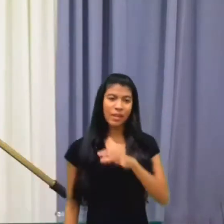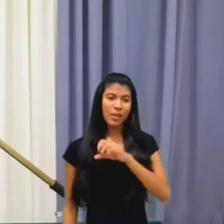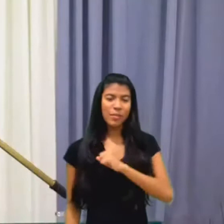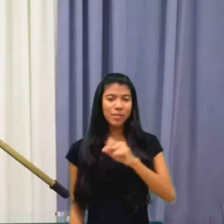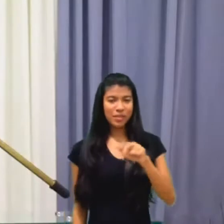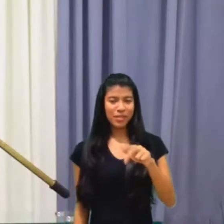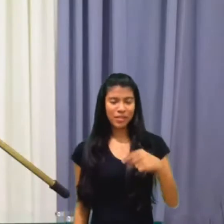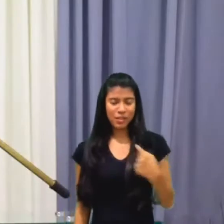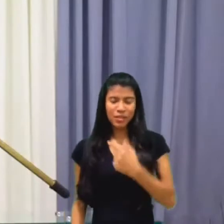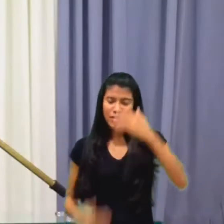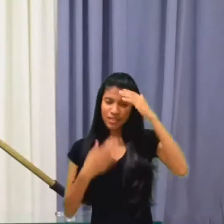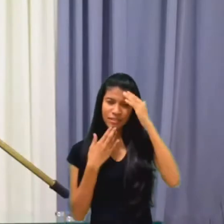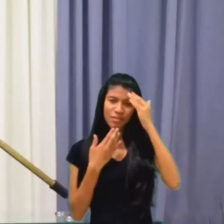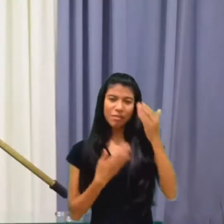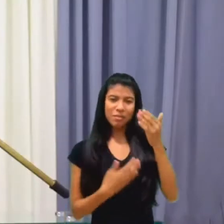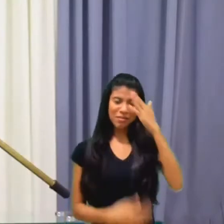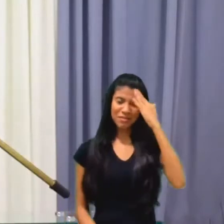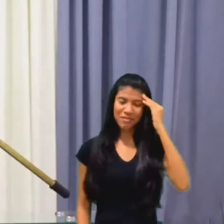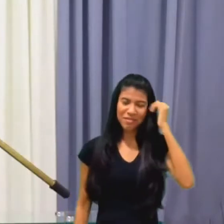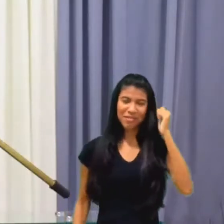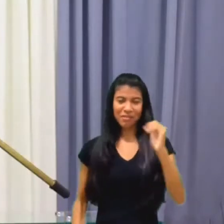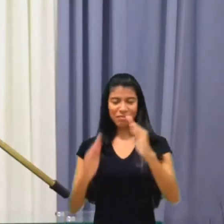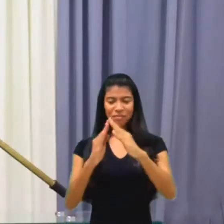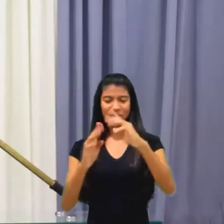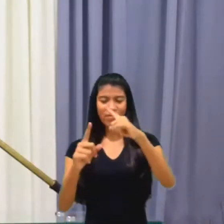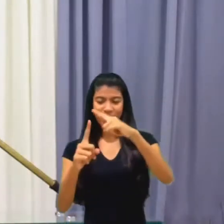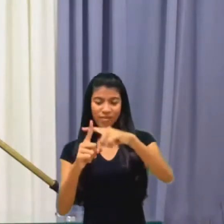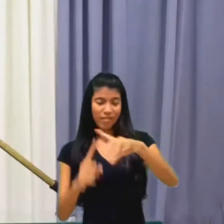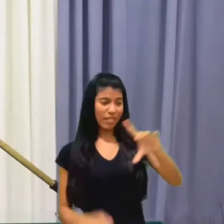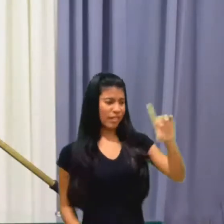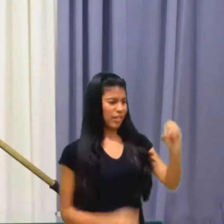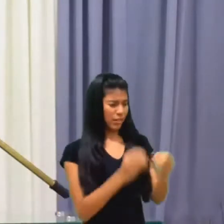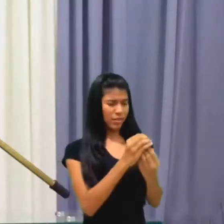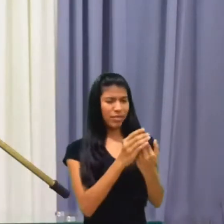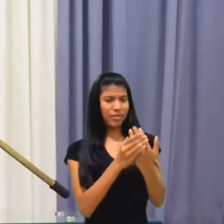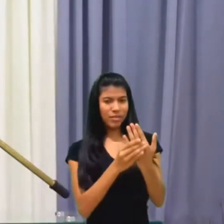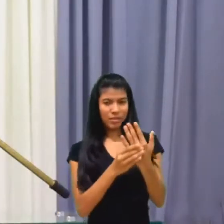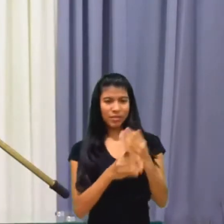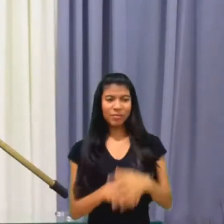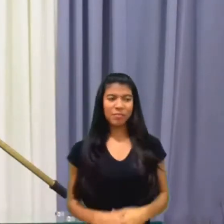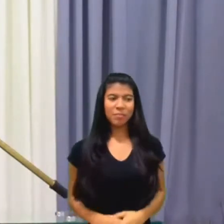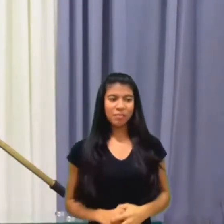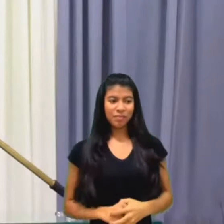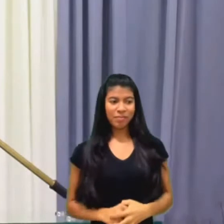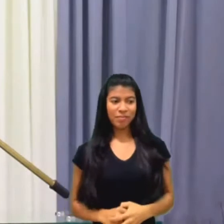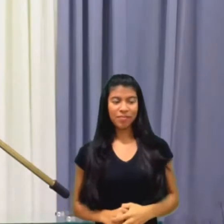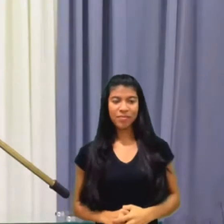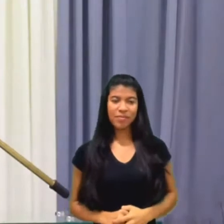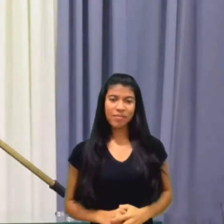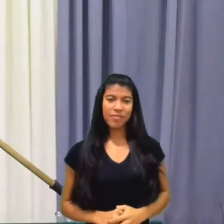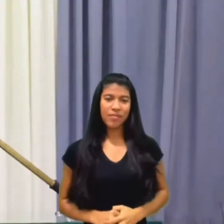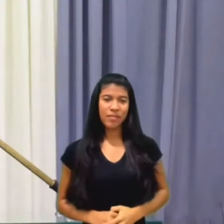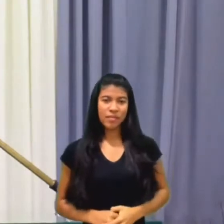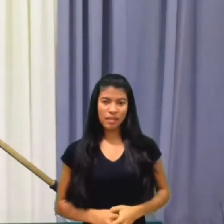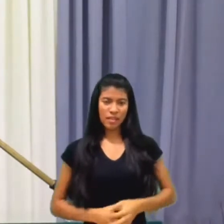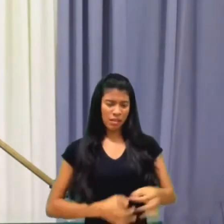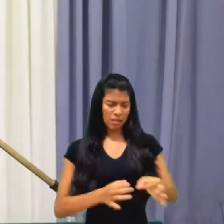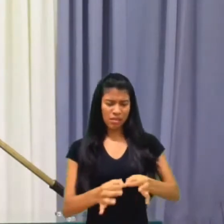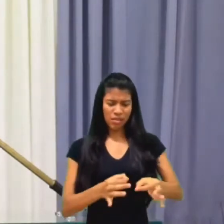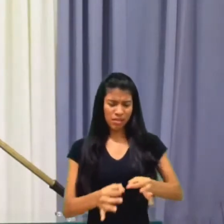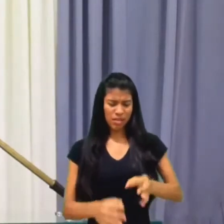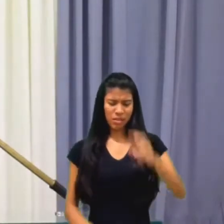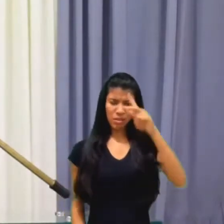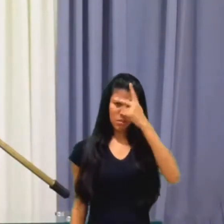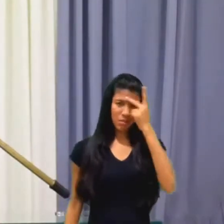Cristo. A igreja não é uma invenção humana, a igreja não é uma organização humana apenas,